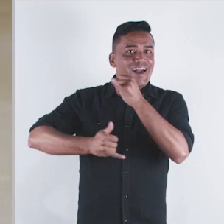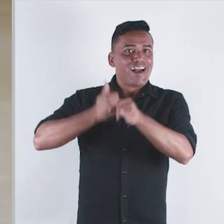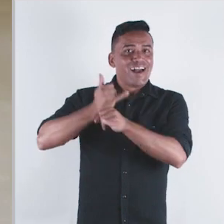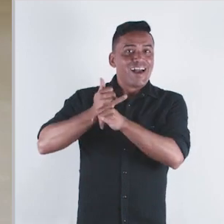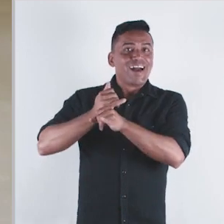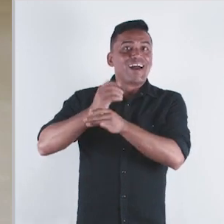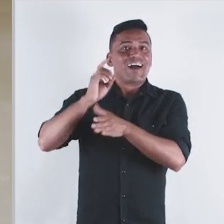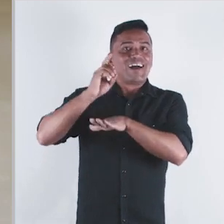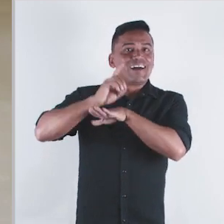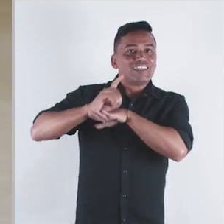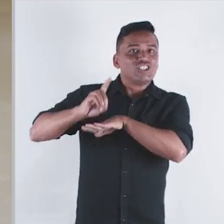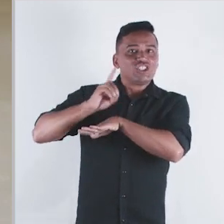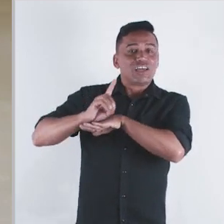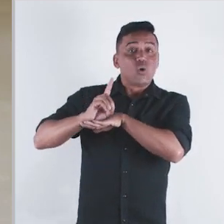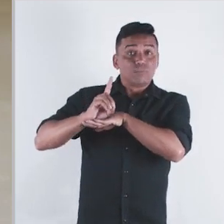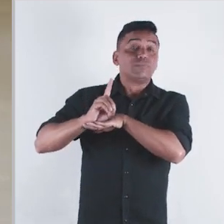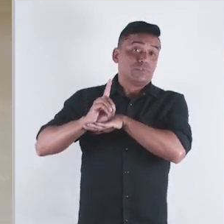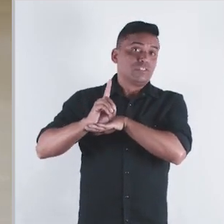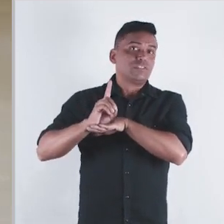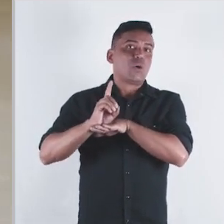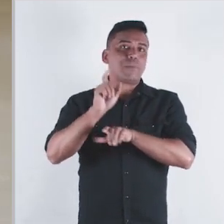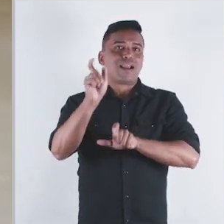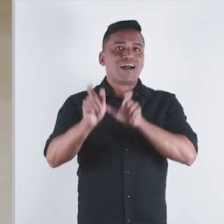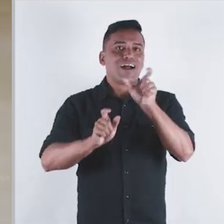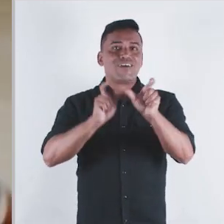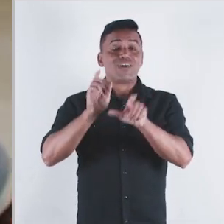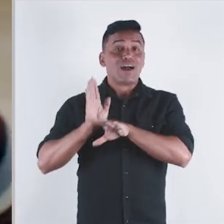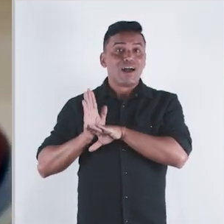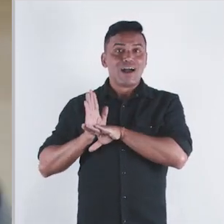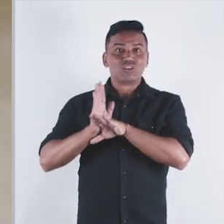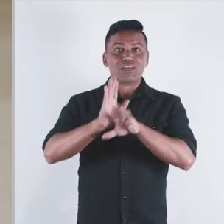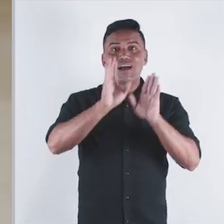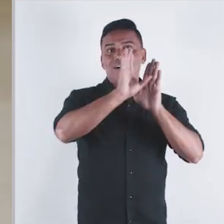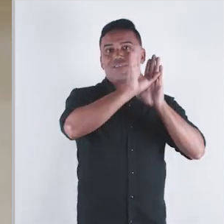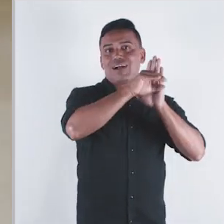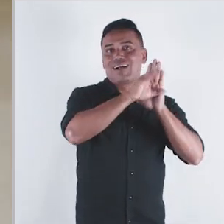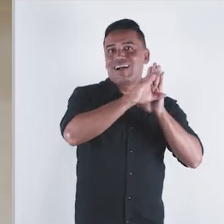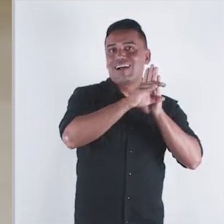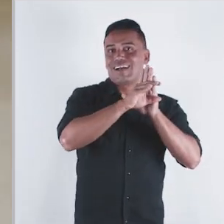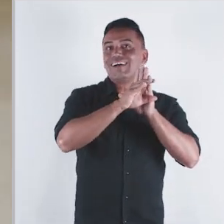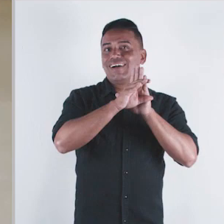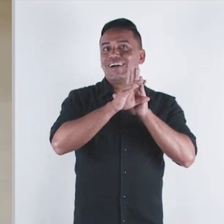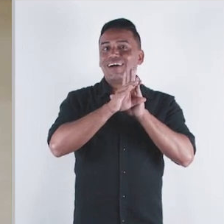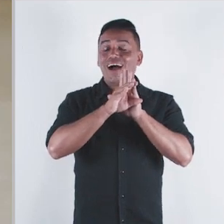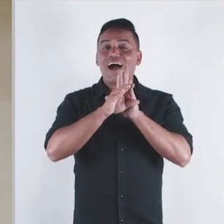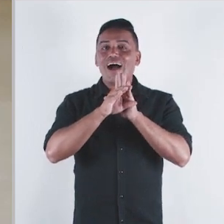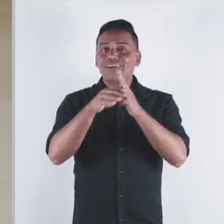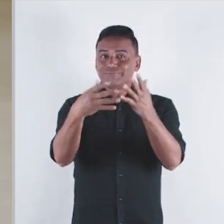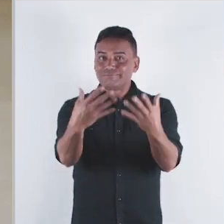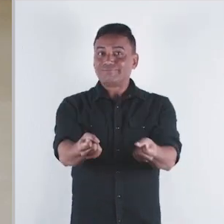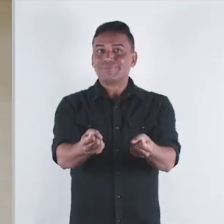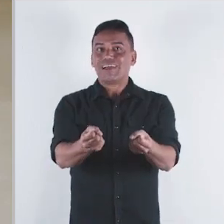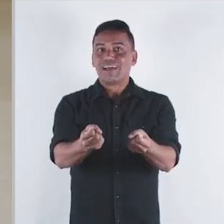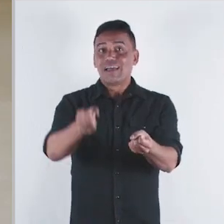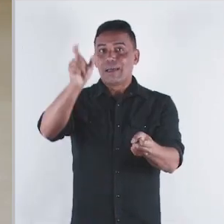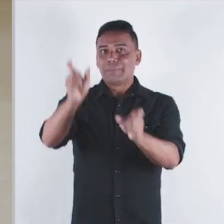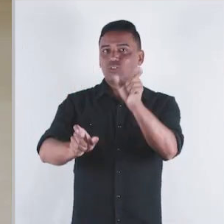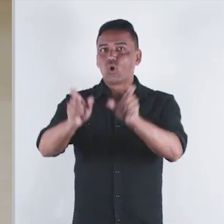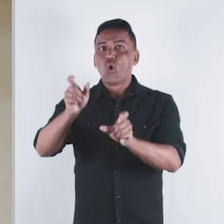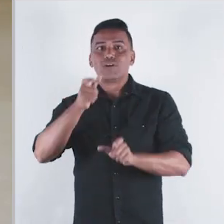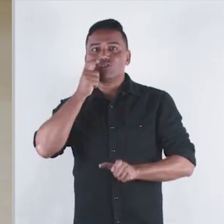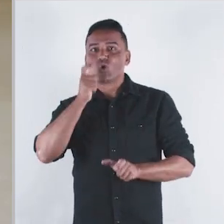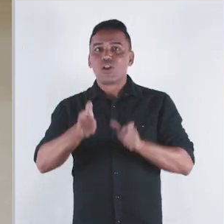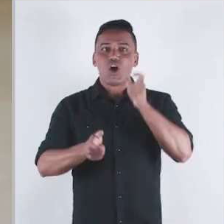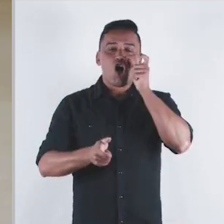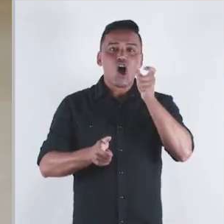terminologias que nos ajudavam a receber melhor, né? A pessoas curiosas pela